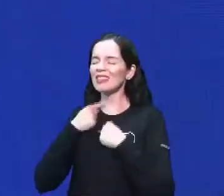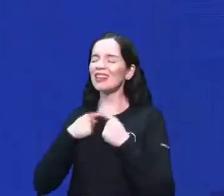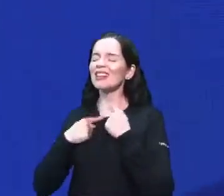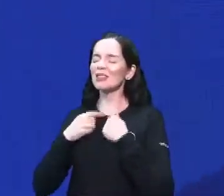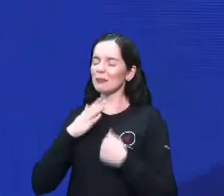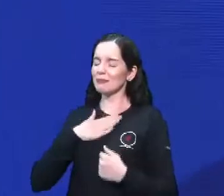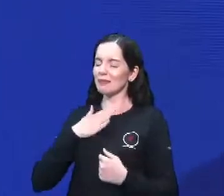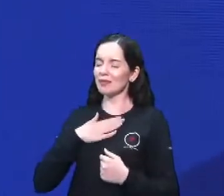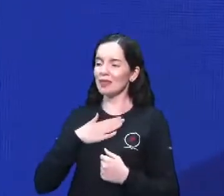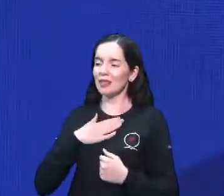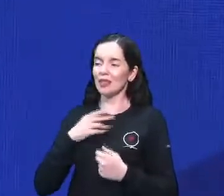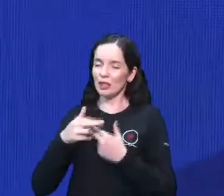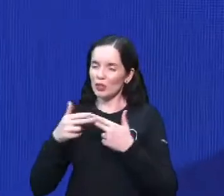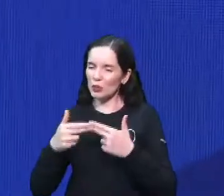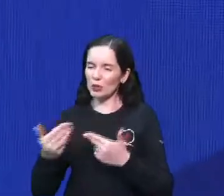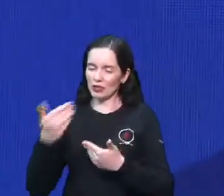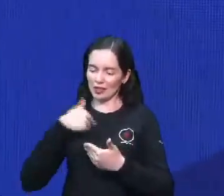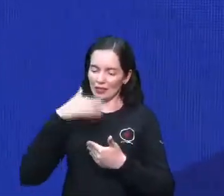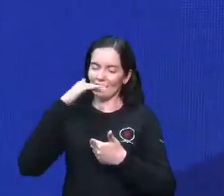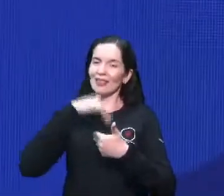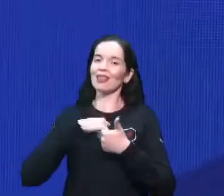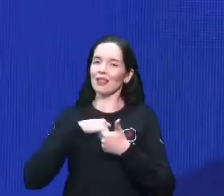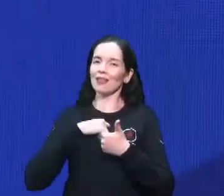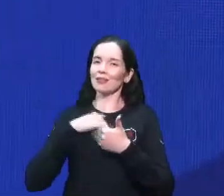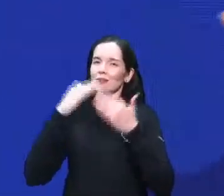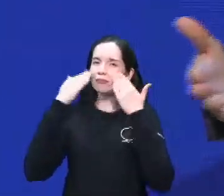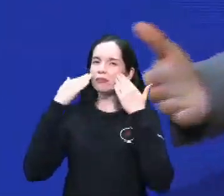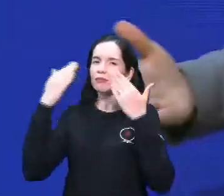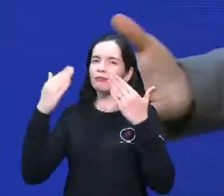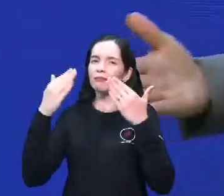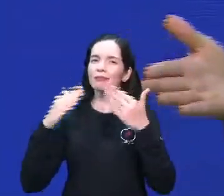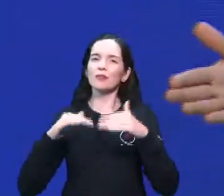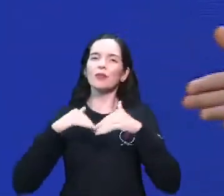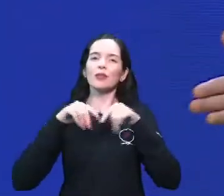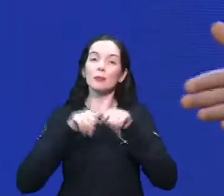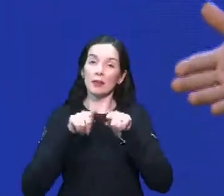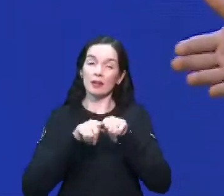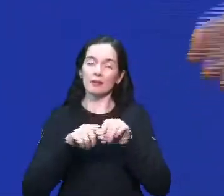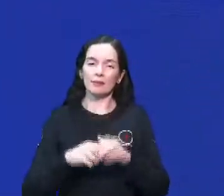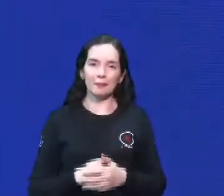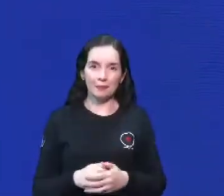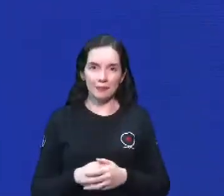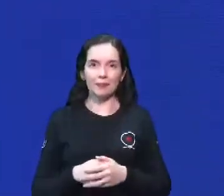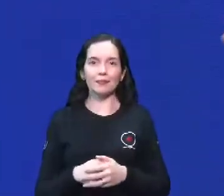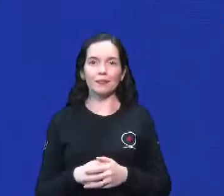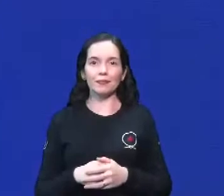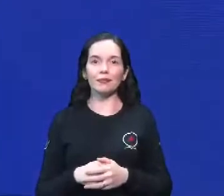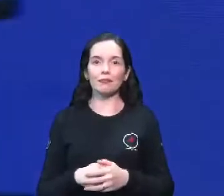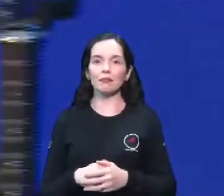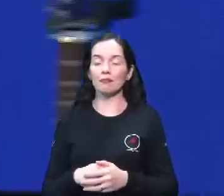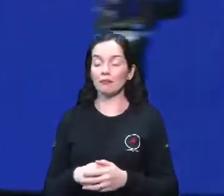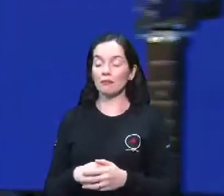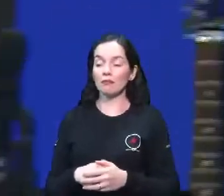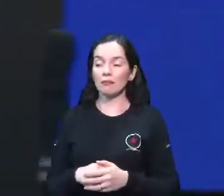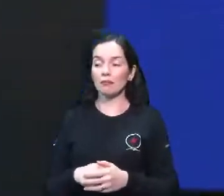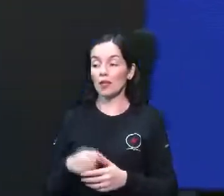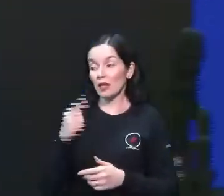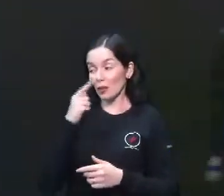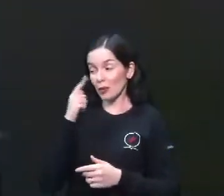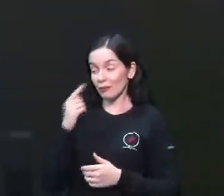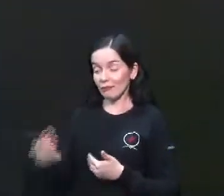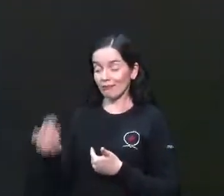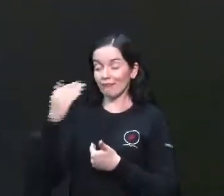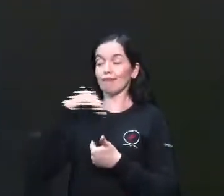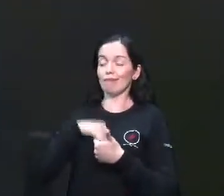aquilo que você já tem aí dentro se manifeste do lado de fora. Ele está dizendo assim: Gaio, eu já vejo dentro de